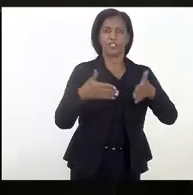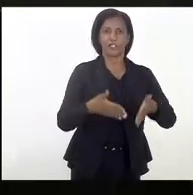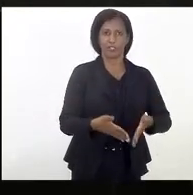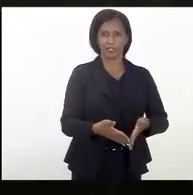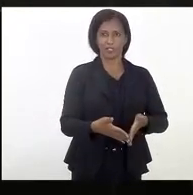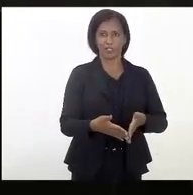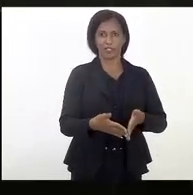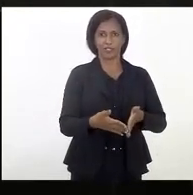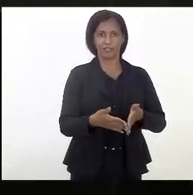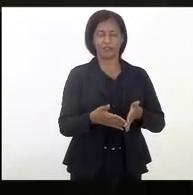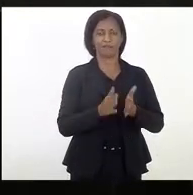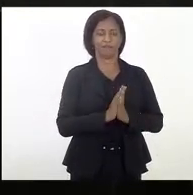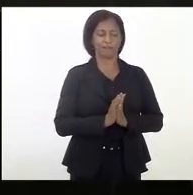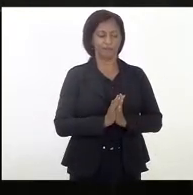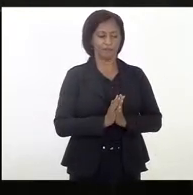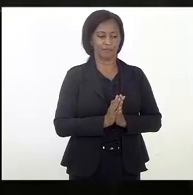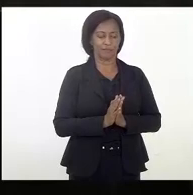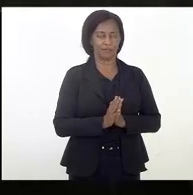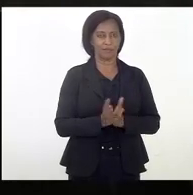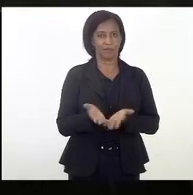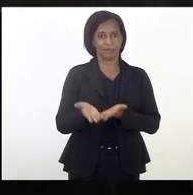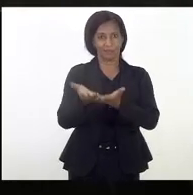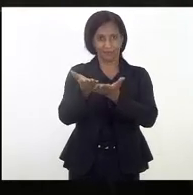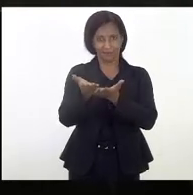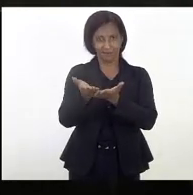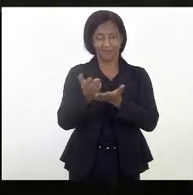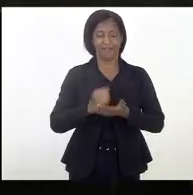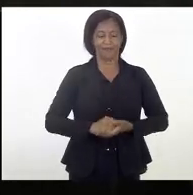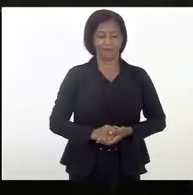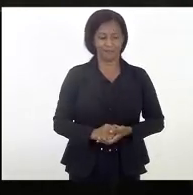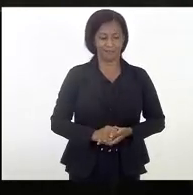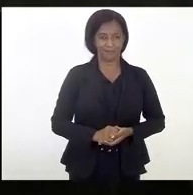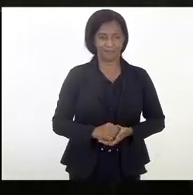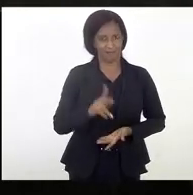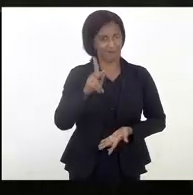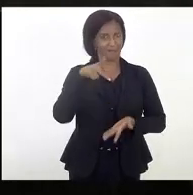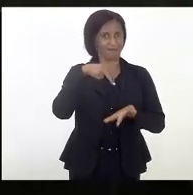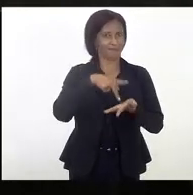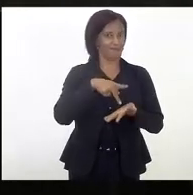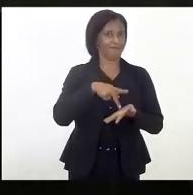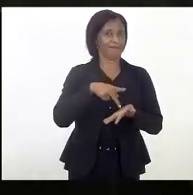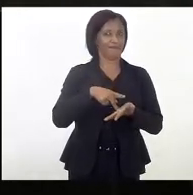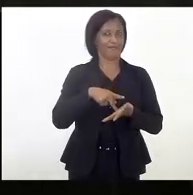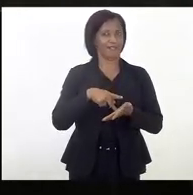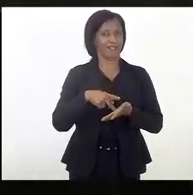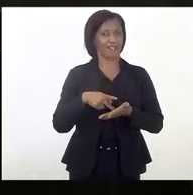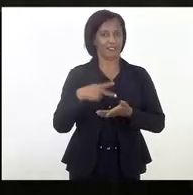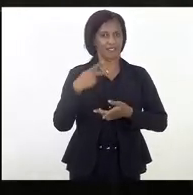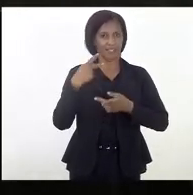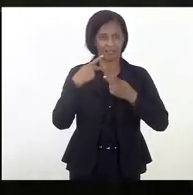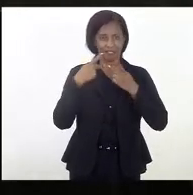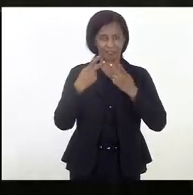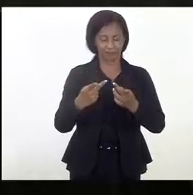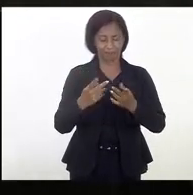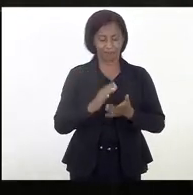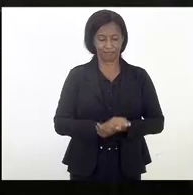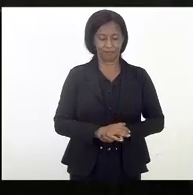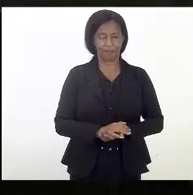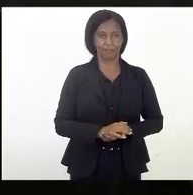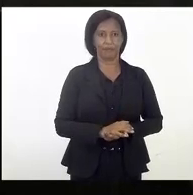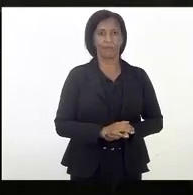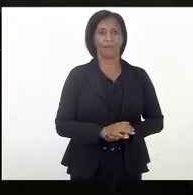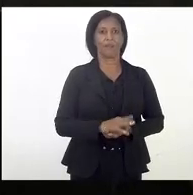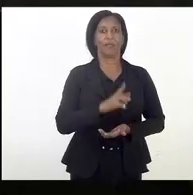que você excelência Oi tá querendo realmente citar as